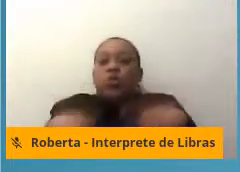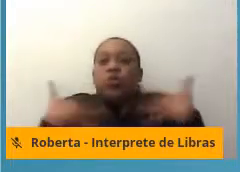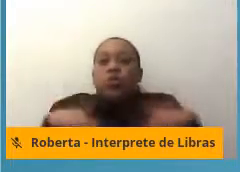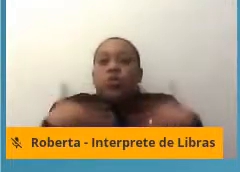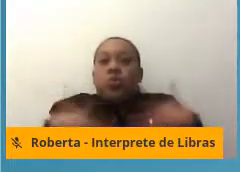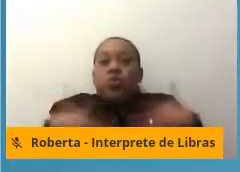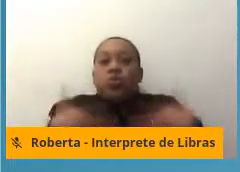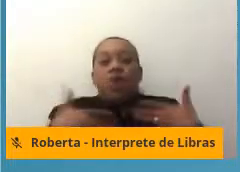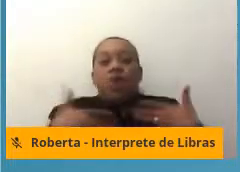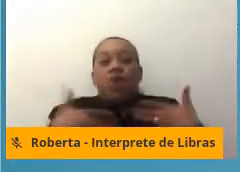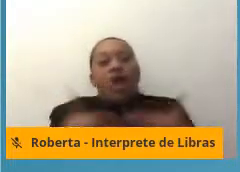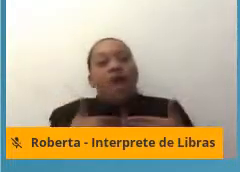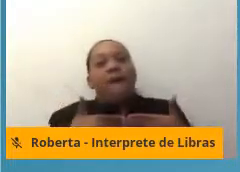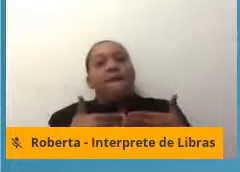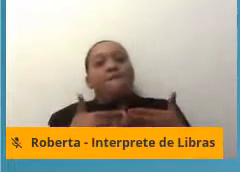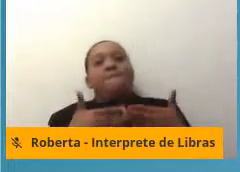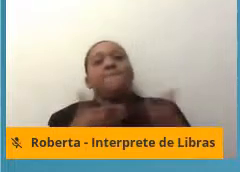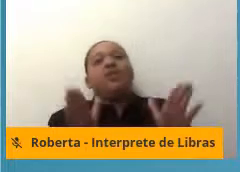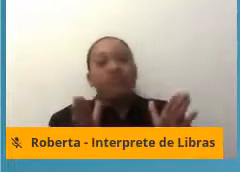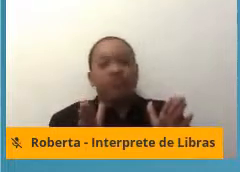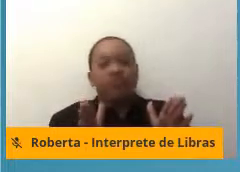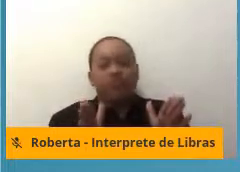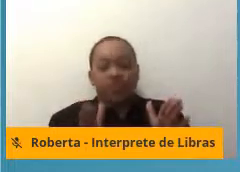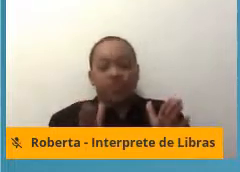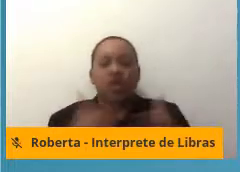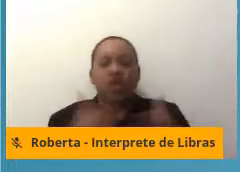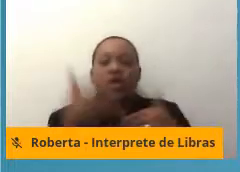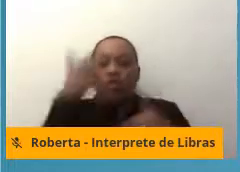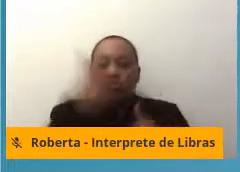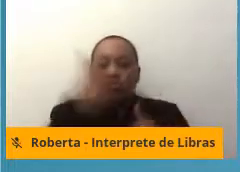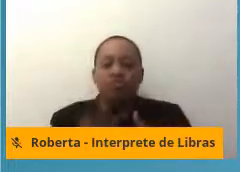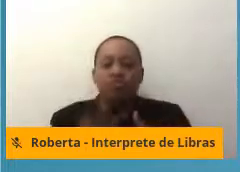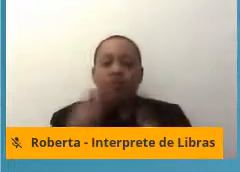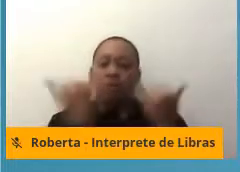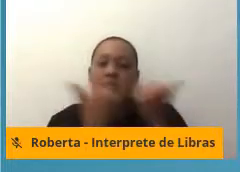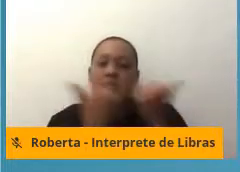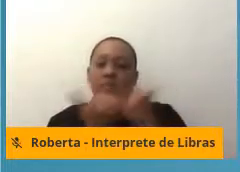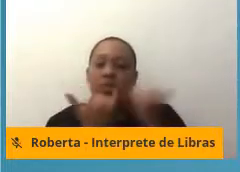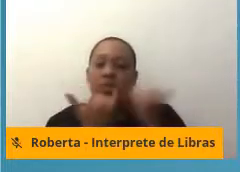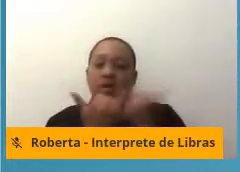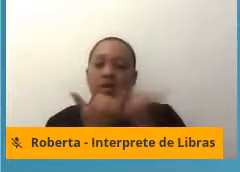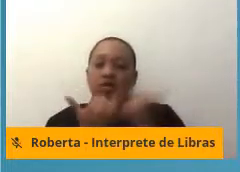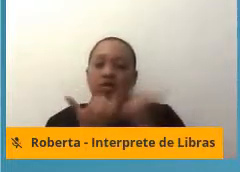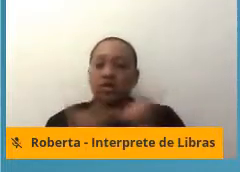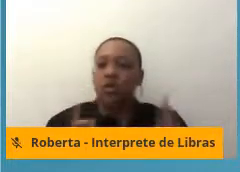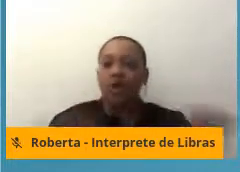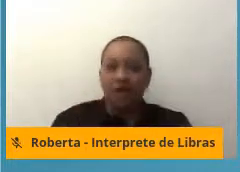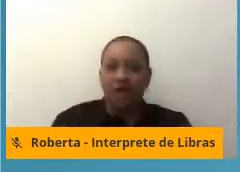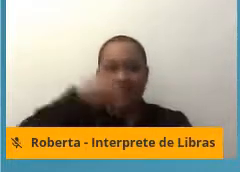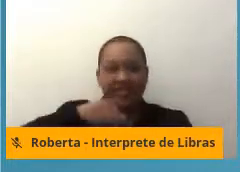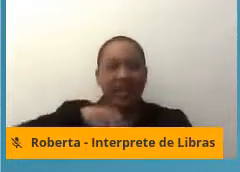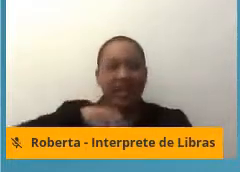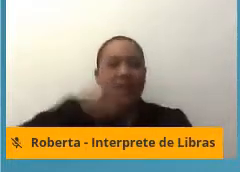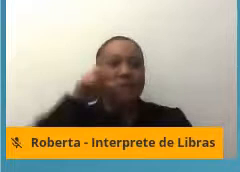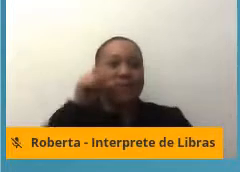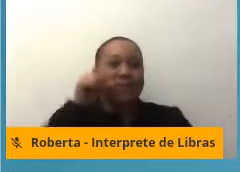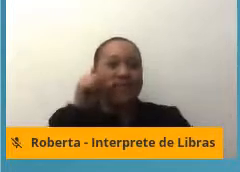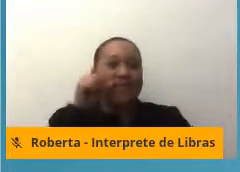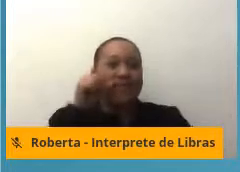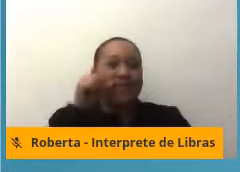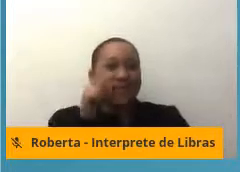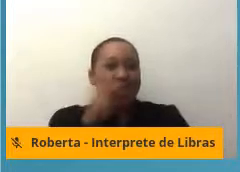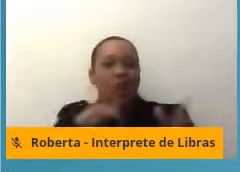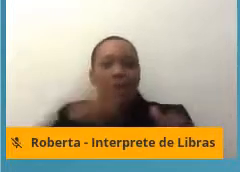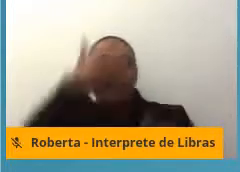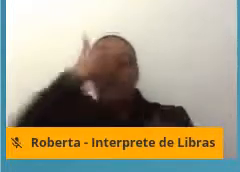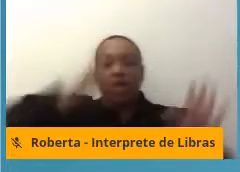uma cena parecida com o que a gente viu agora nesse feriadão. Muita gente nas praias, né, muita gente circulando, voos